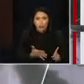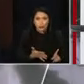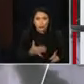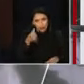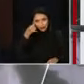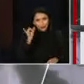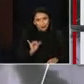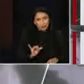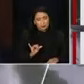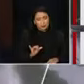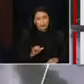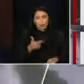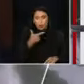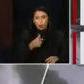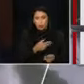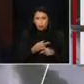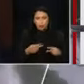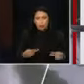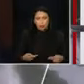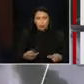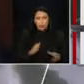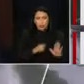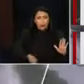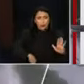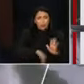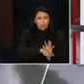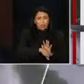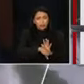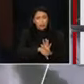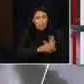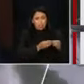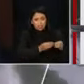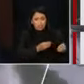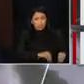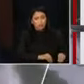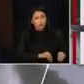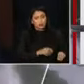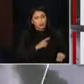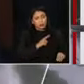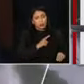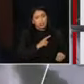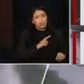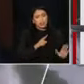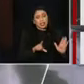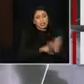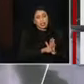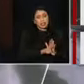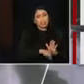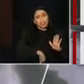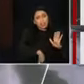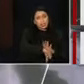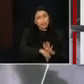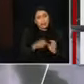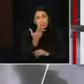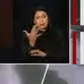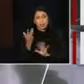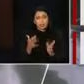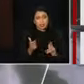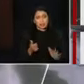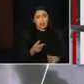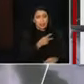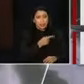Outro ponto a ser abordado é a relação entre o crime de dano previsto no Código Penal e na Lei de Crimes Ambientais. A denúncia da Procuradoria-Geral